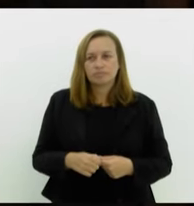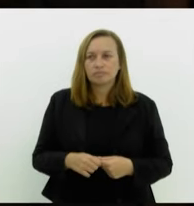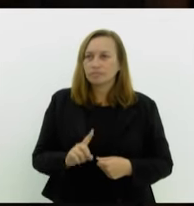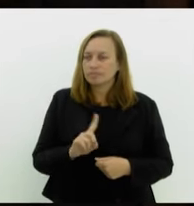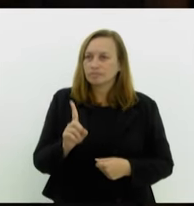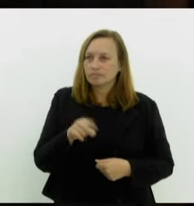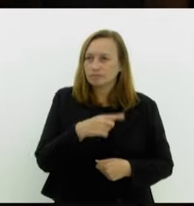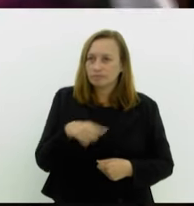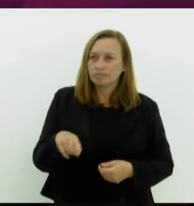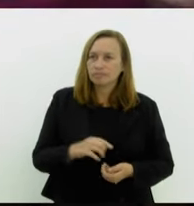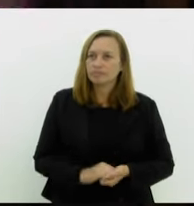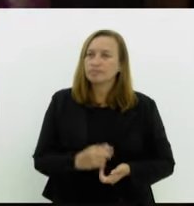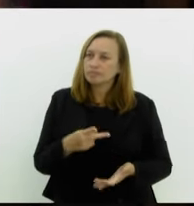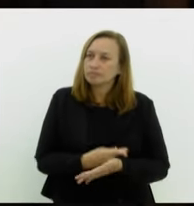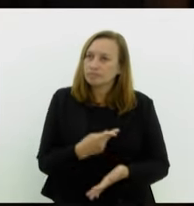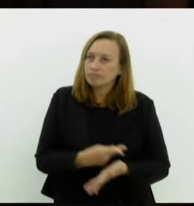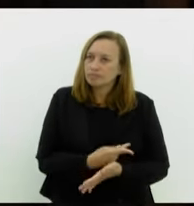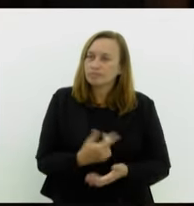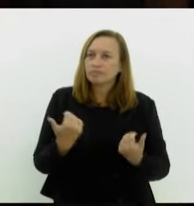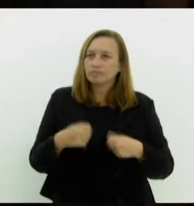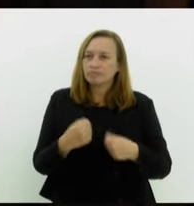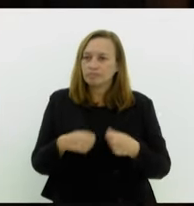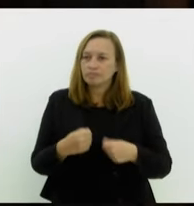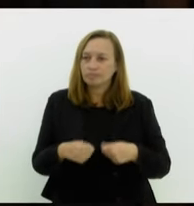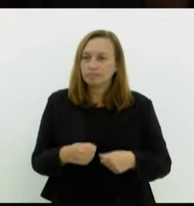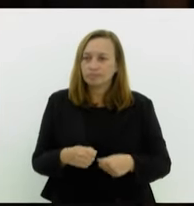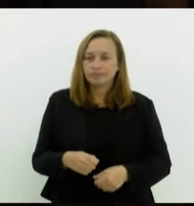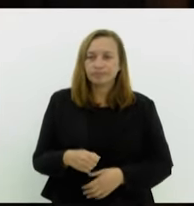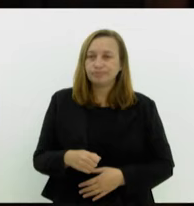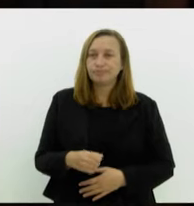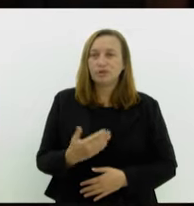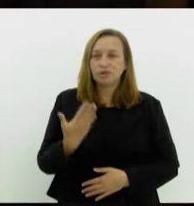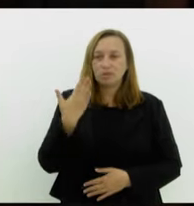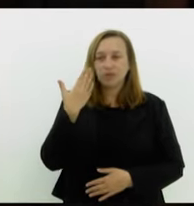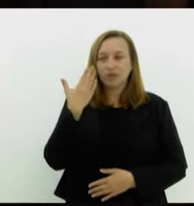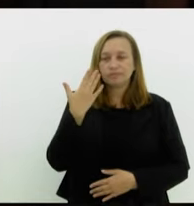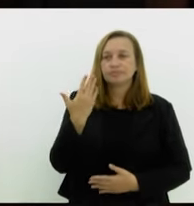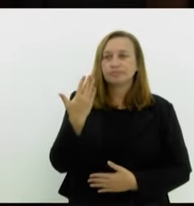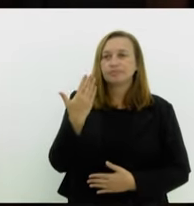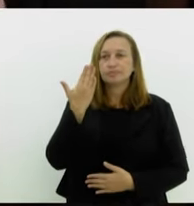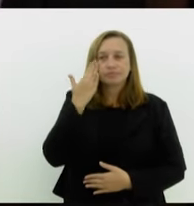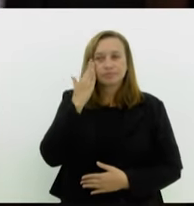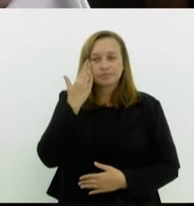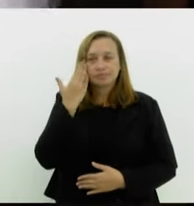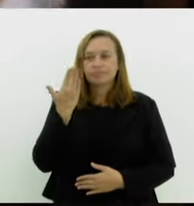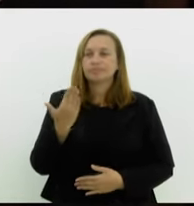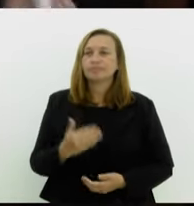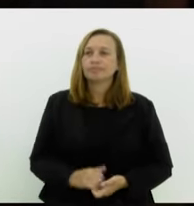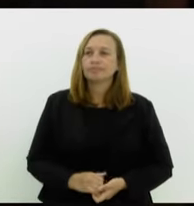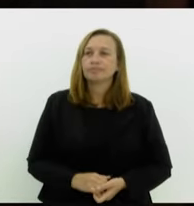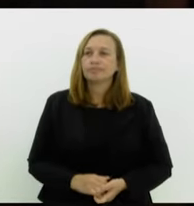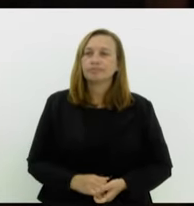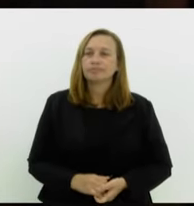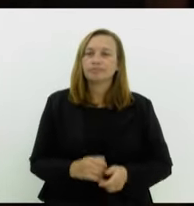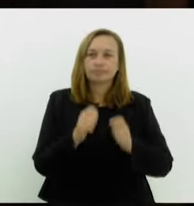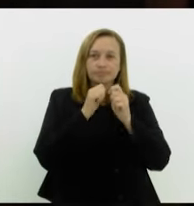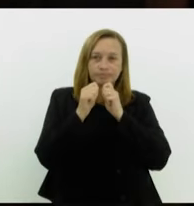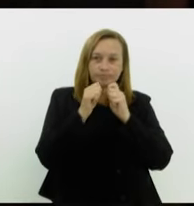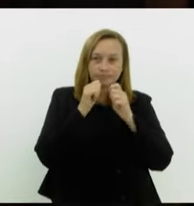errado é preciso Um letramento pessoal nosso todo dia ti Ju é preciso Um letramento da